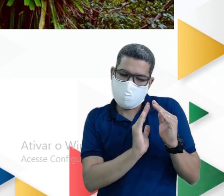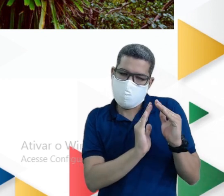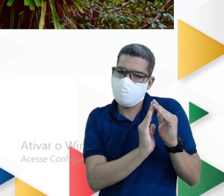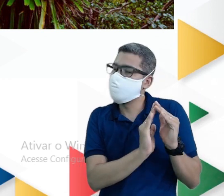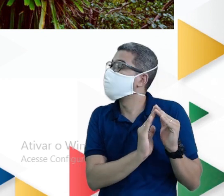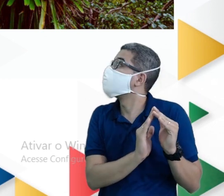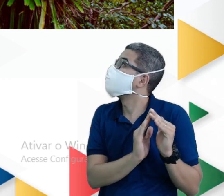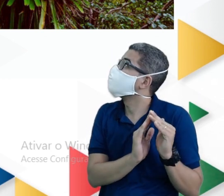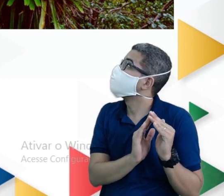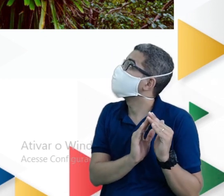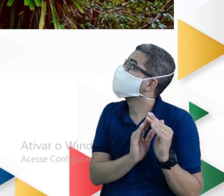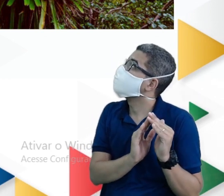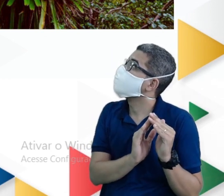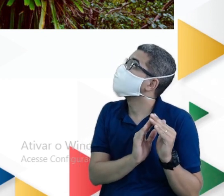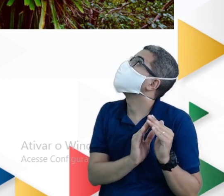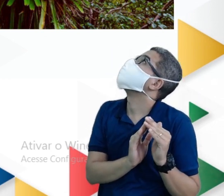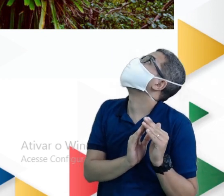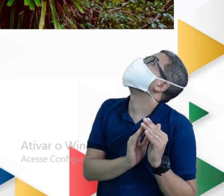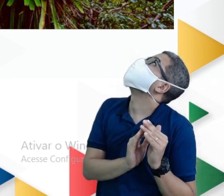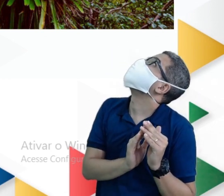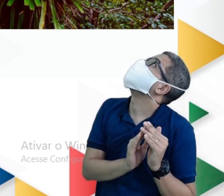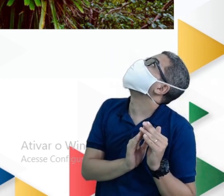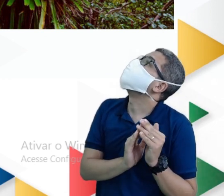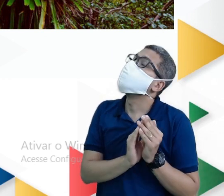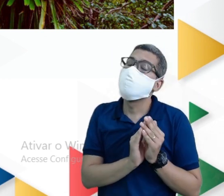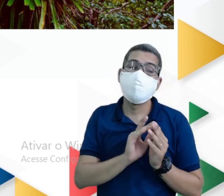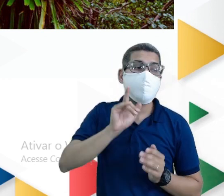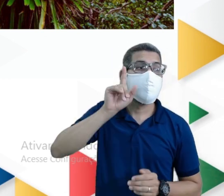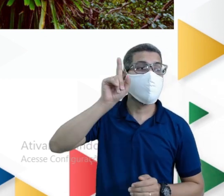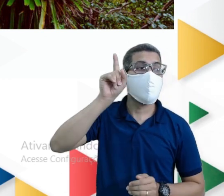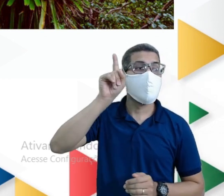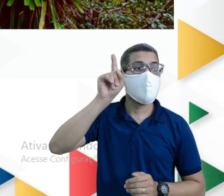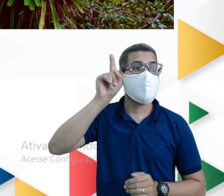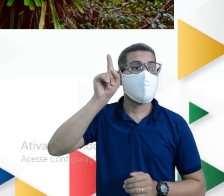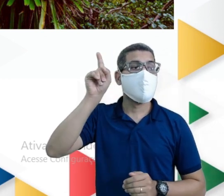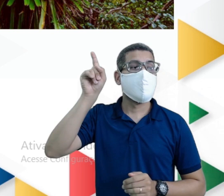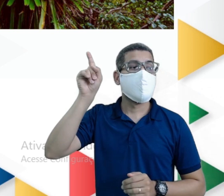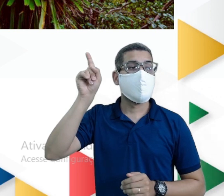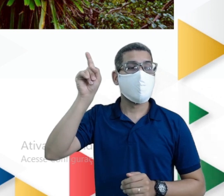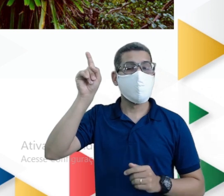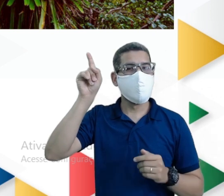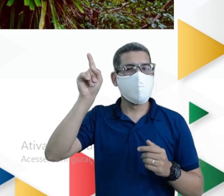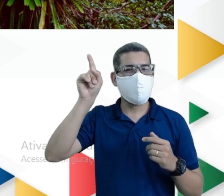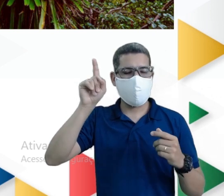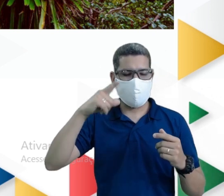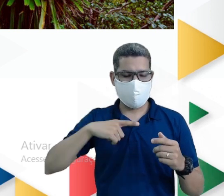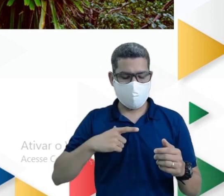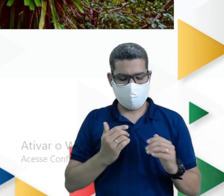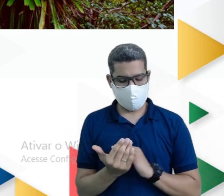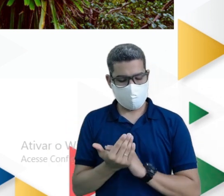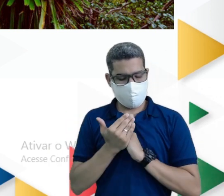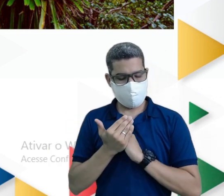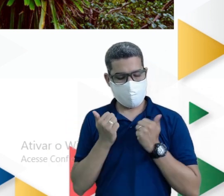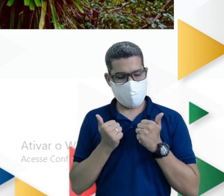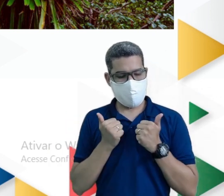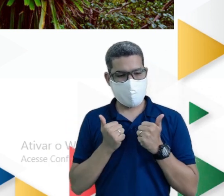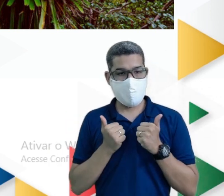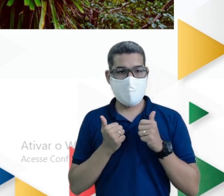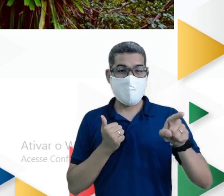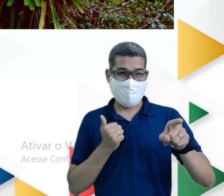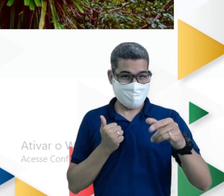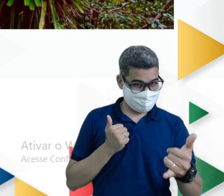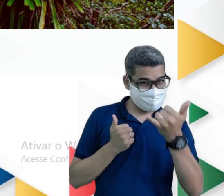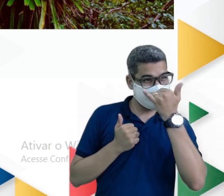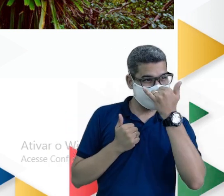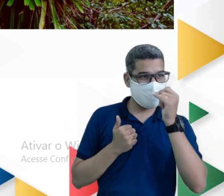se beneficia, mas também sem causar prejuízo à outra. Um exemplo mesmo, como vocês estão observando aí